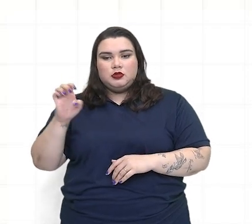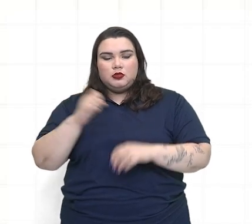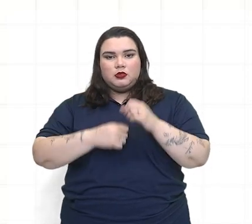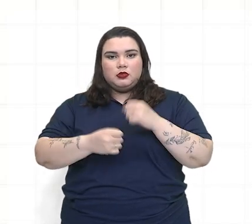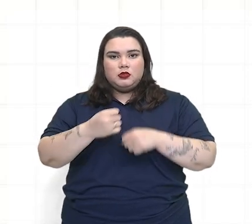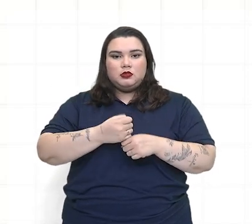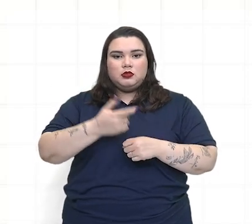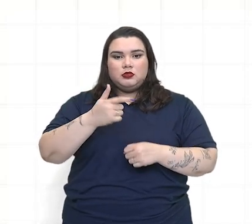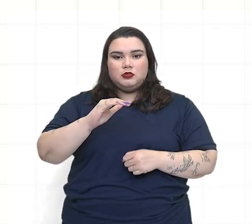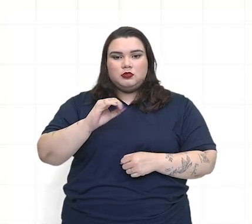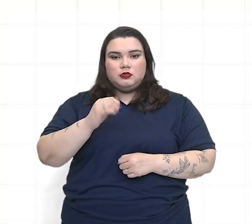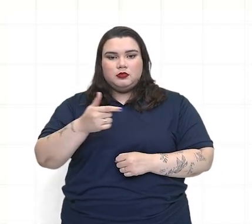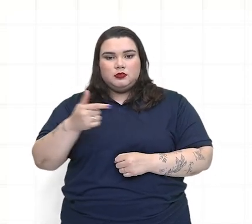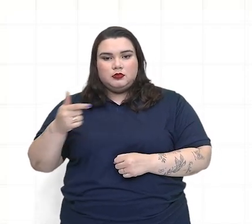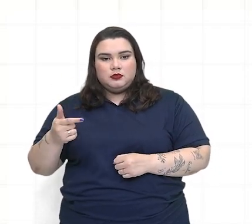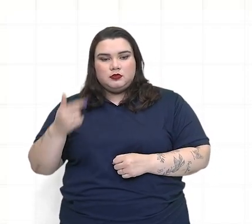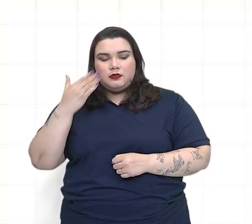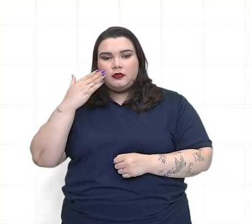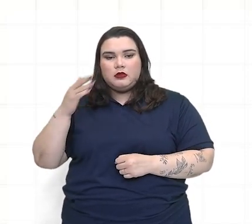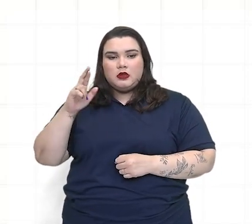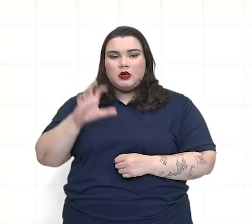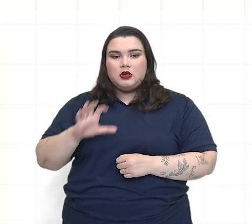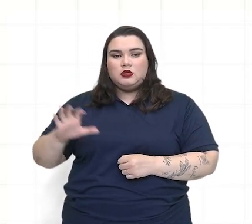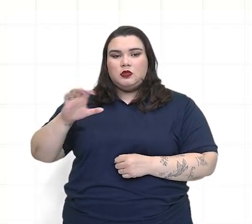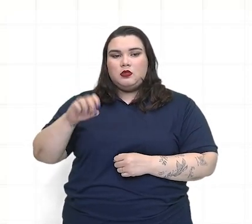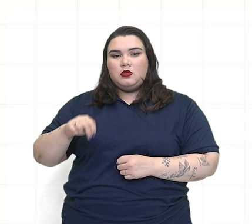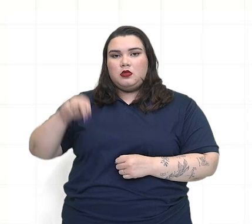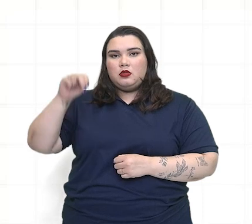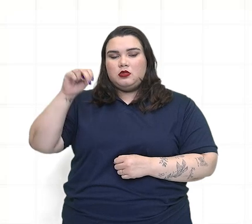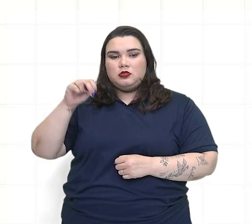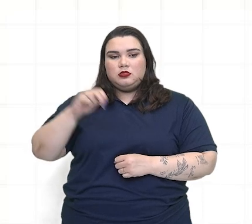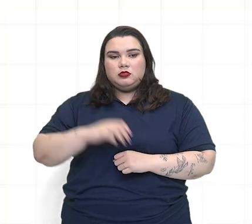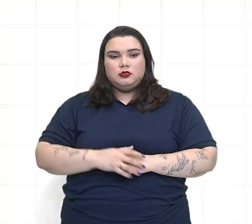2022. Olha só, região norte,